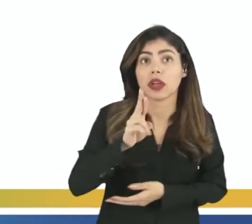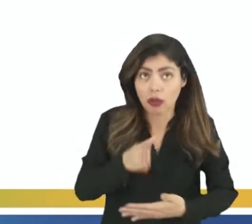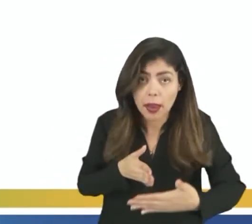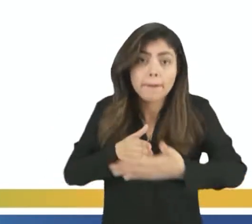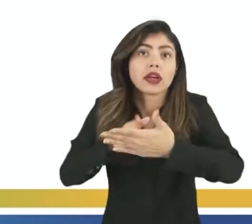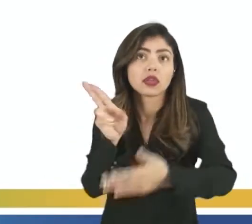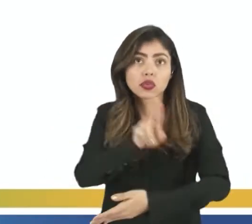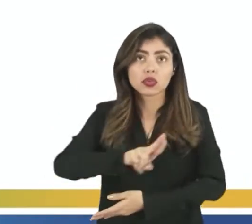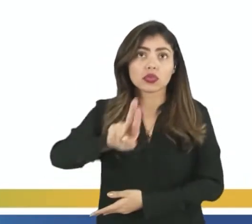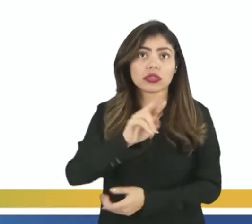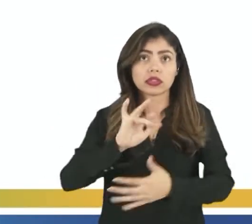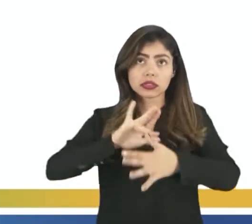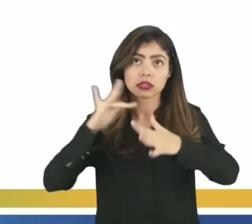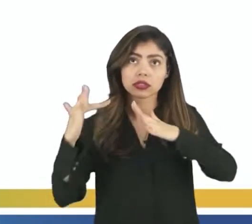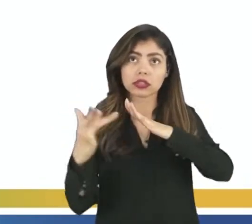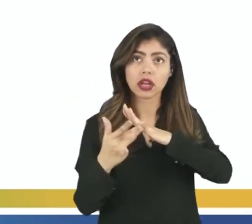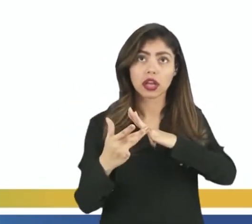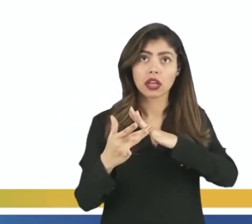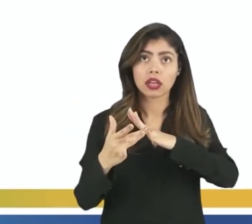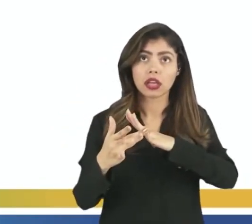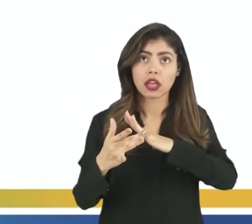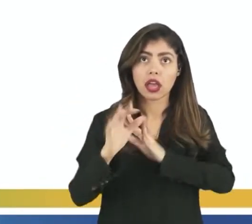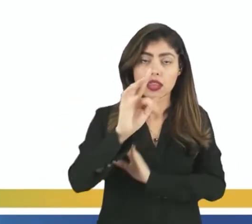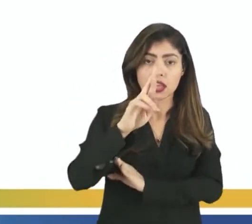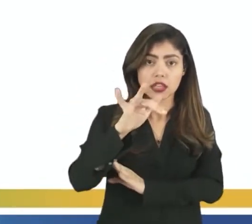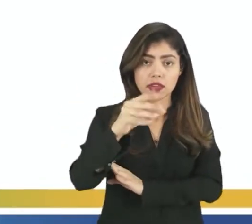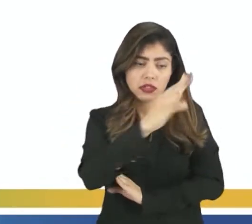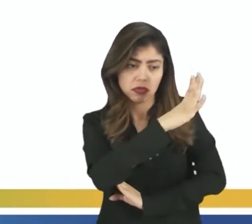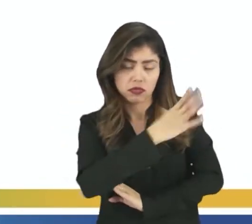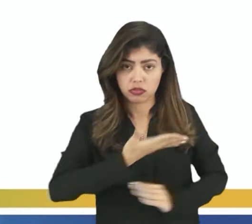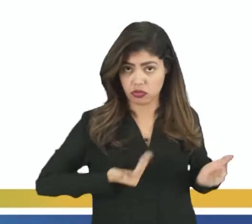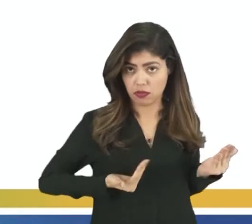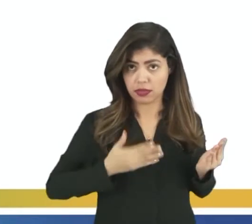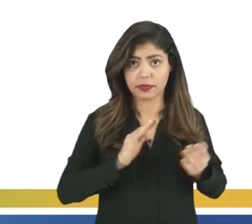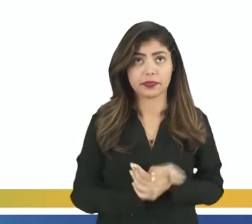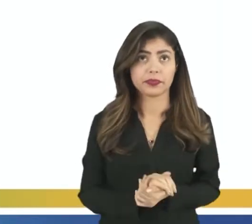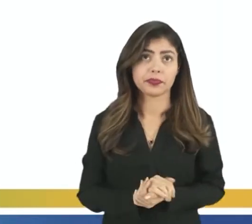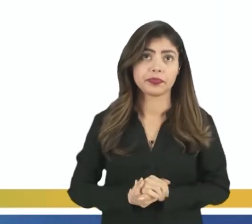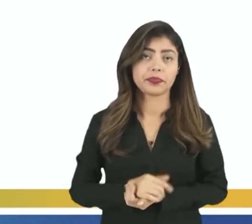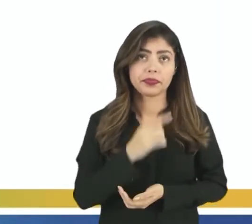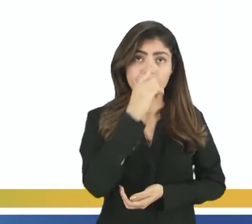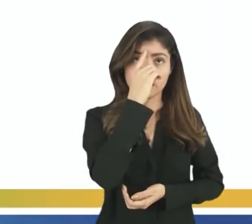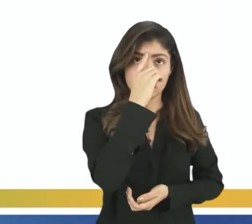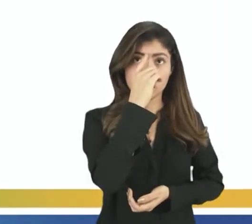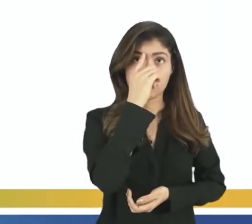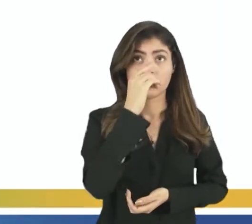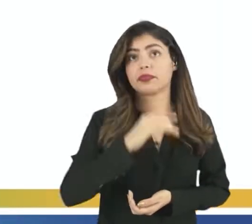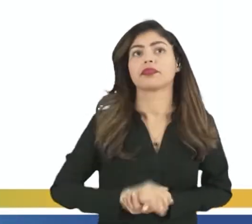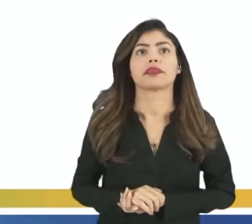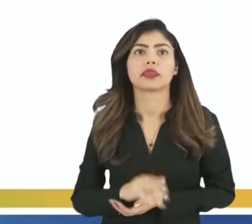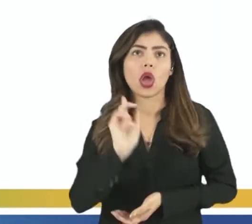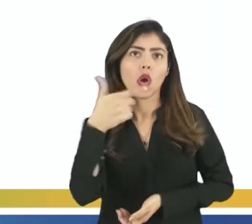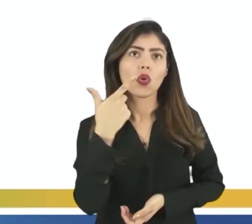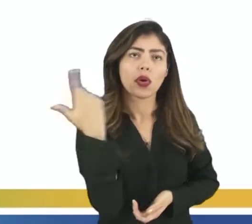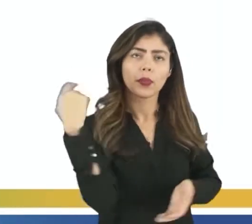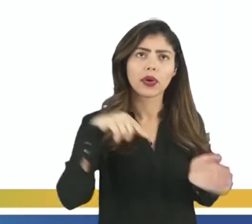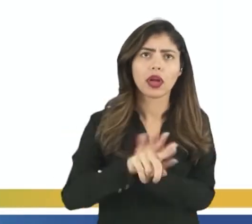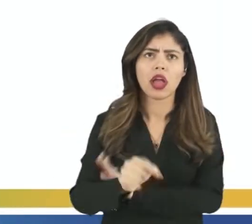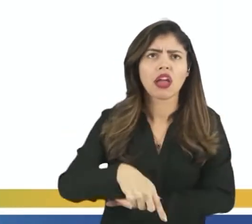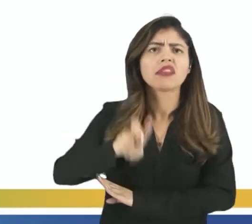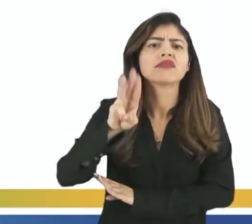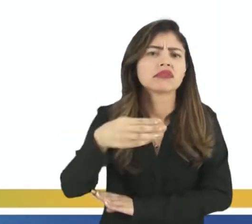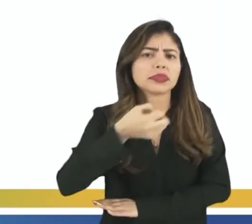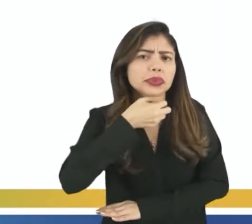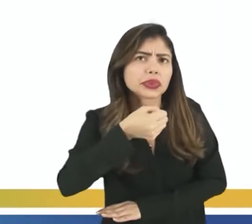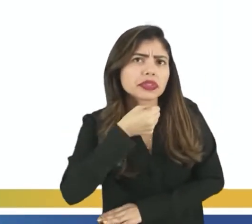o impacto do uso das redes sociais na satisfação de adolescentes. Aí outra pergunta na letra B: a quem se